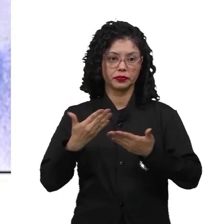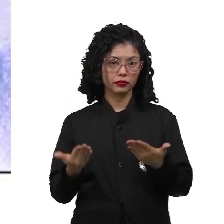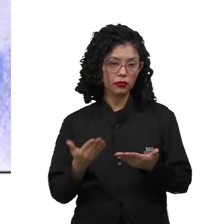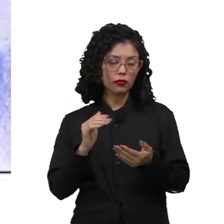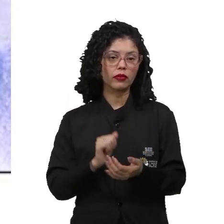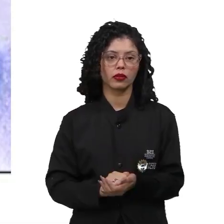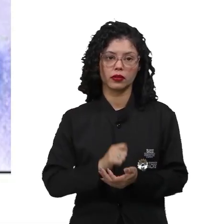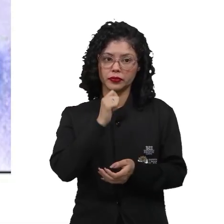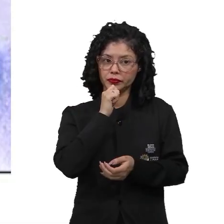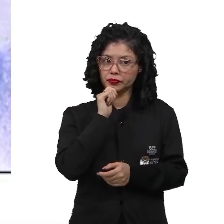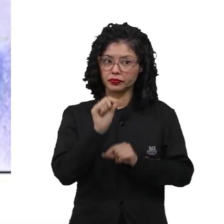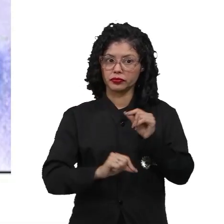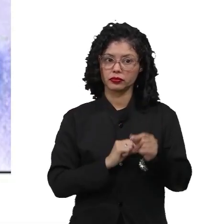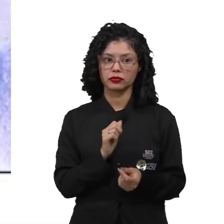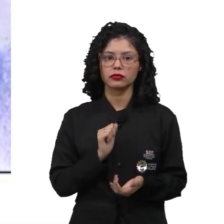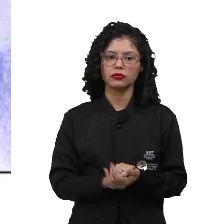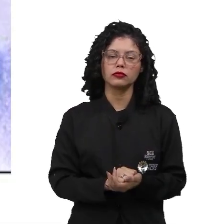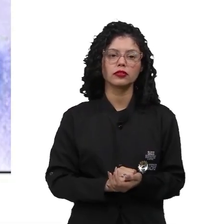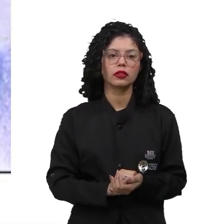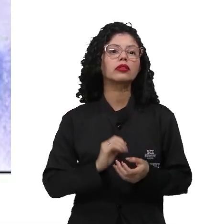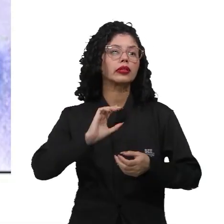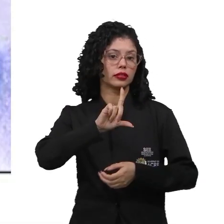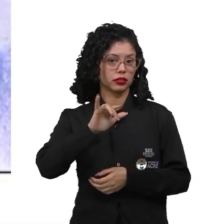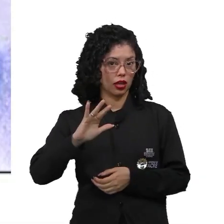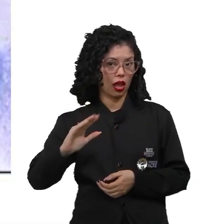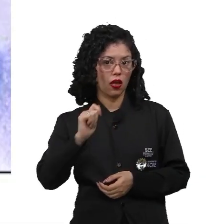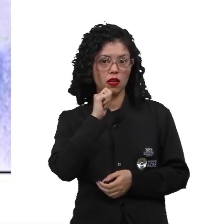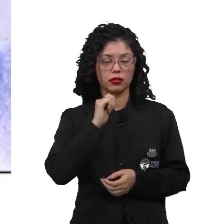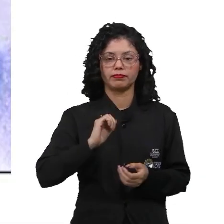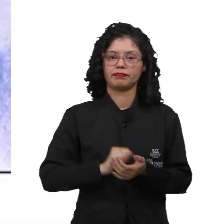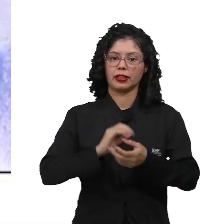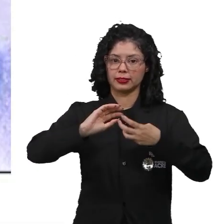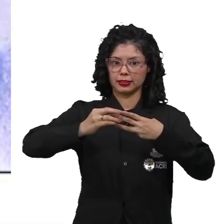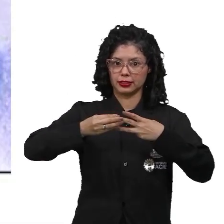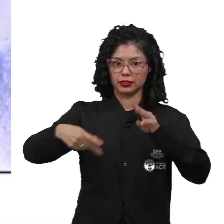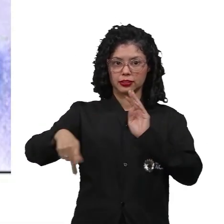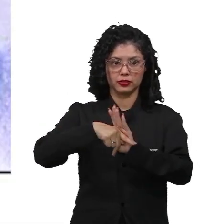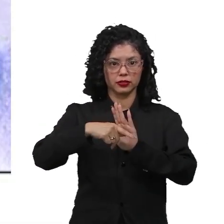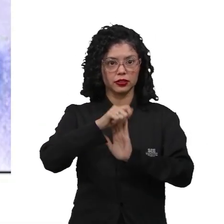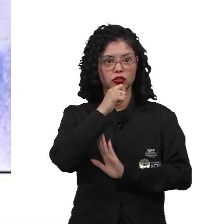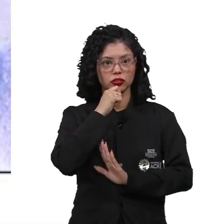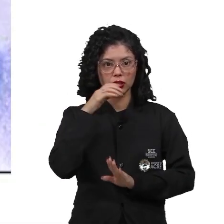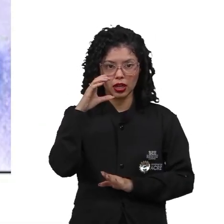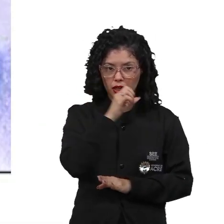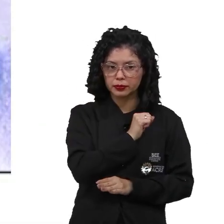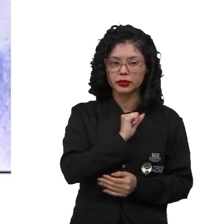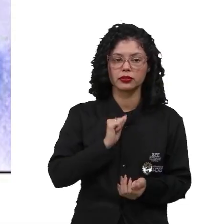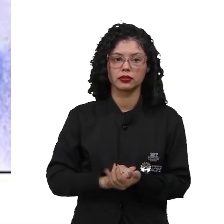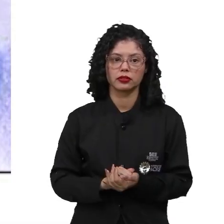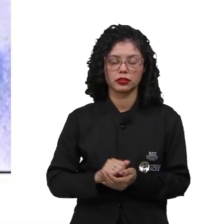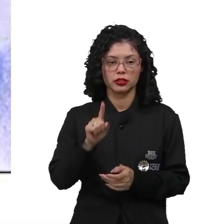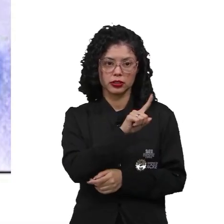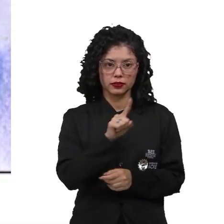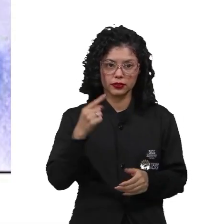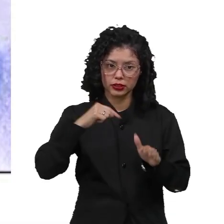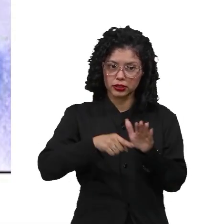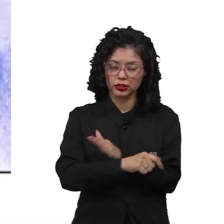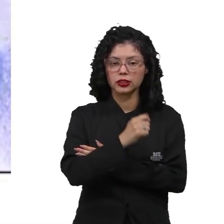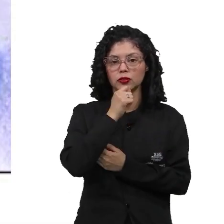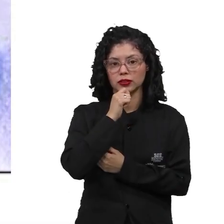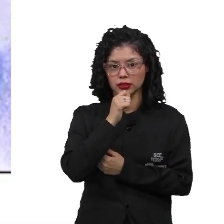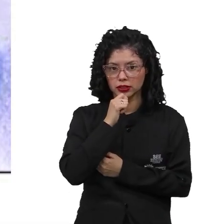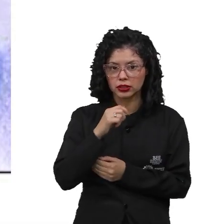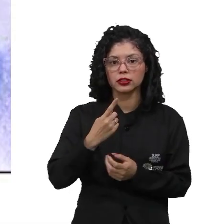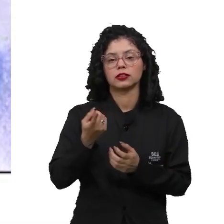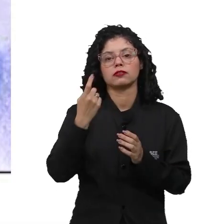Então, o mastócito, gente, ela vai ser o quê? A célula de alarme rápido, né? Ela fica ali no tecido, ela não fica ali dentro da